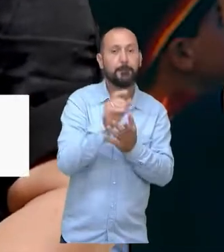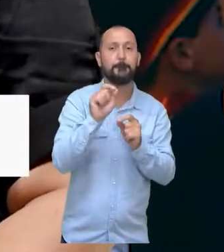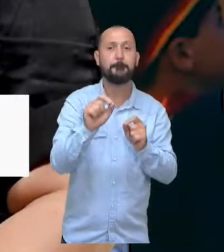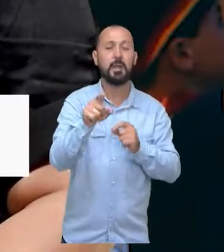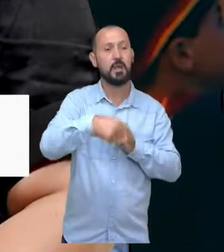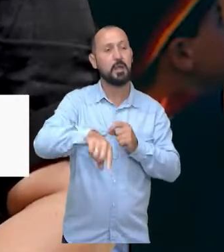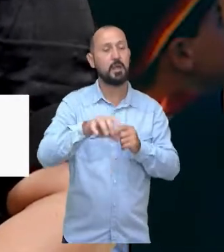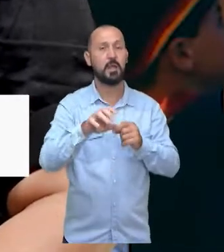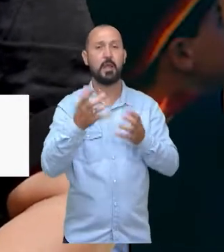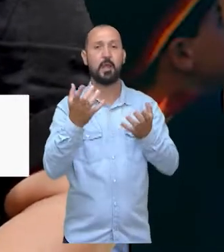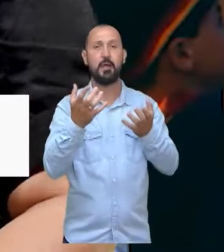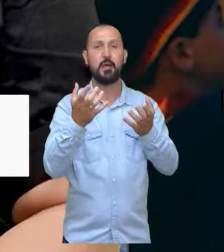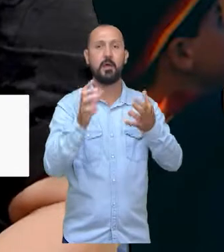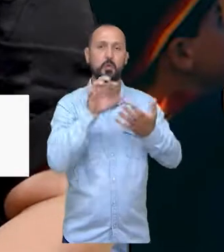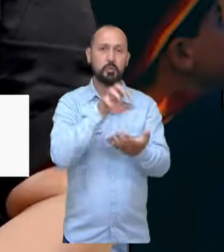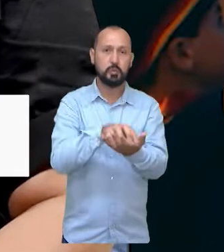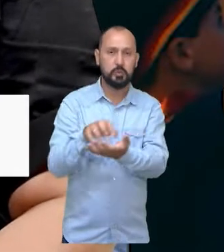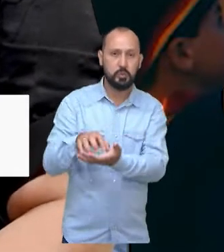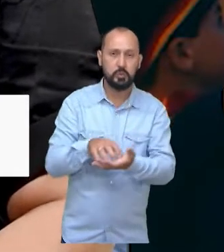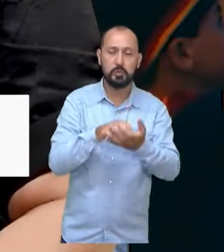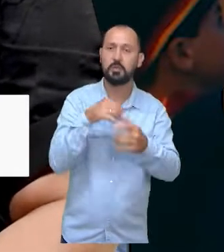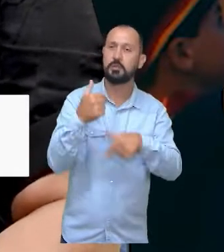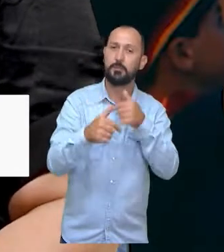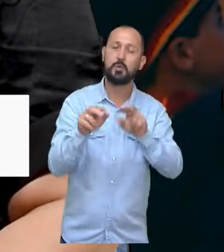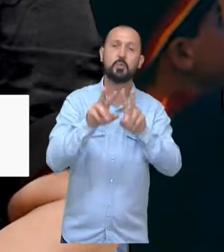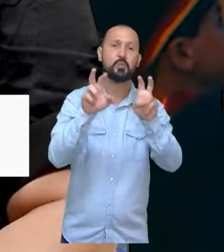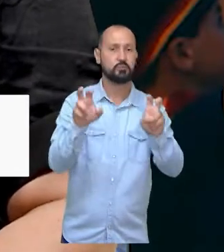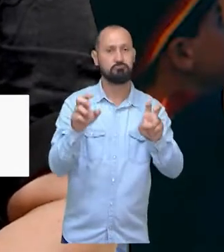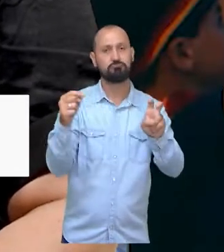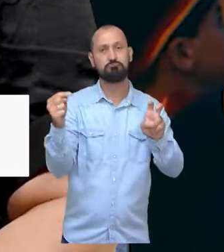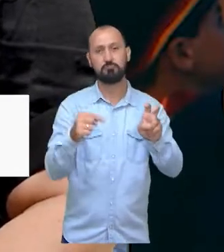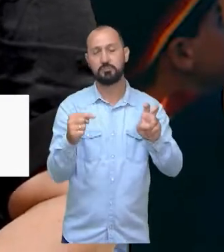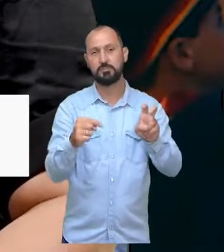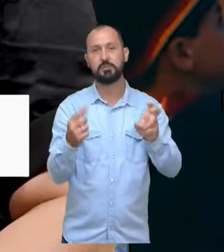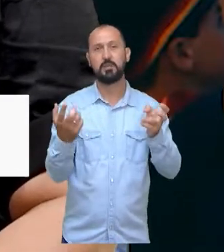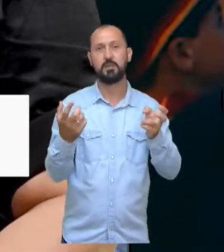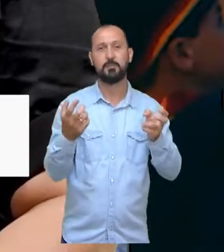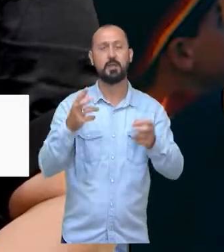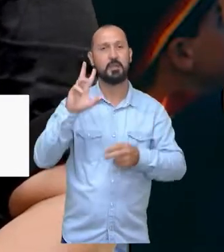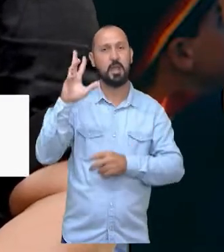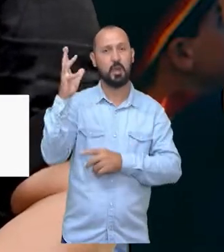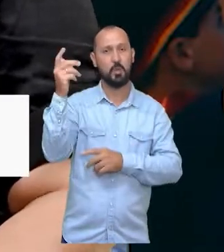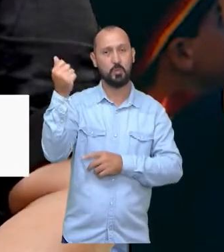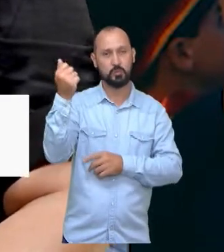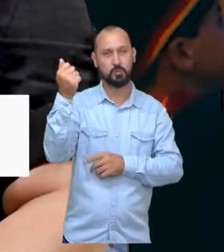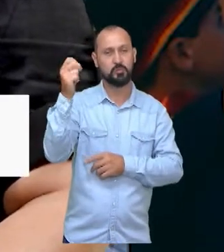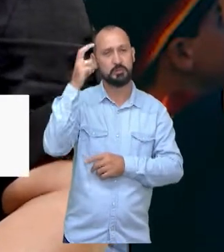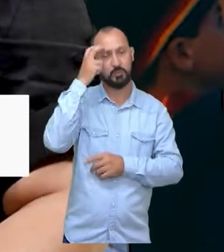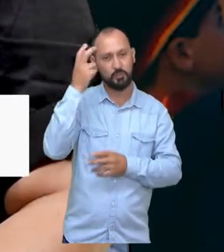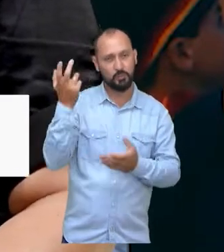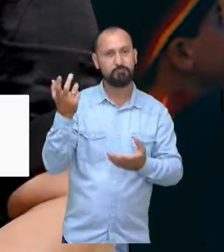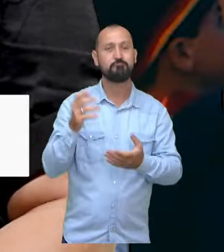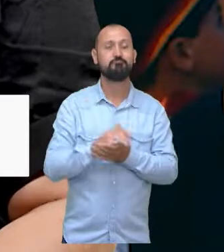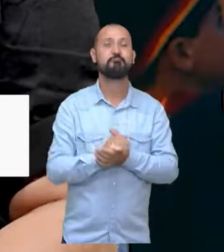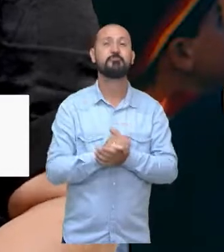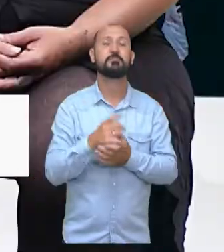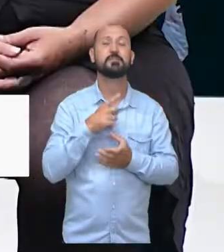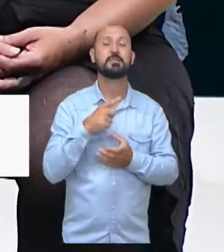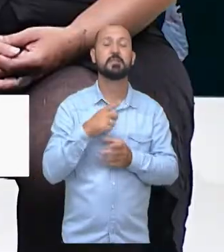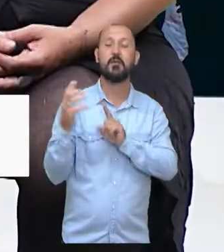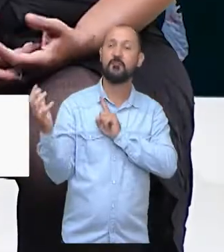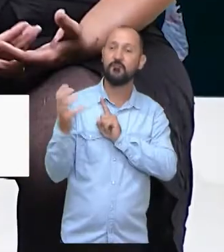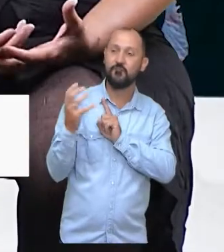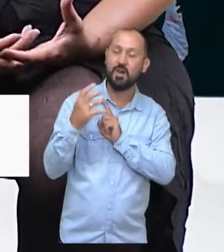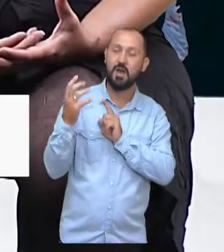são atuantes dentro da questão da cultura, né, que provocam e trazem espetáculos